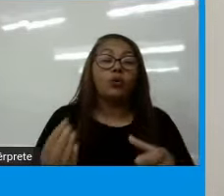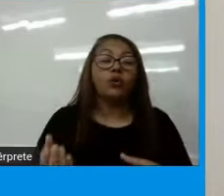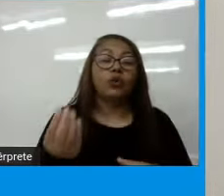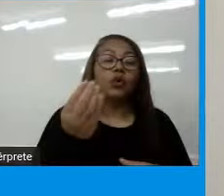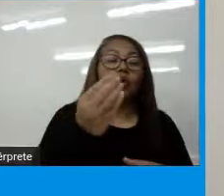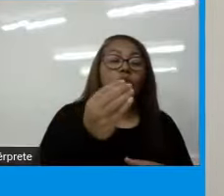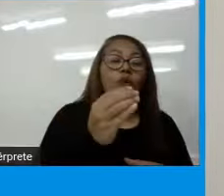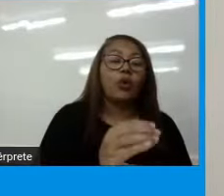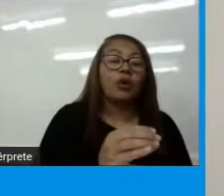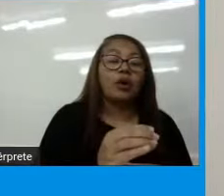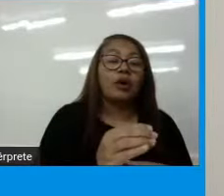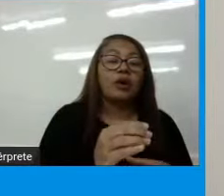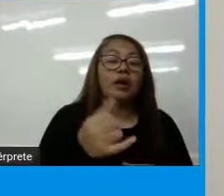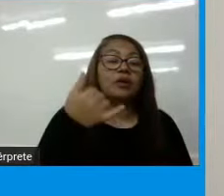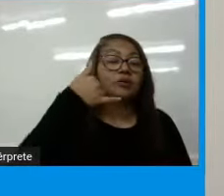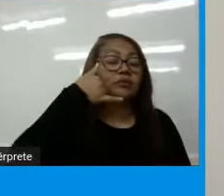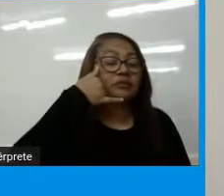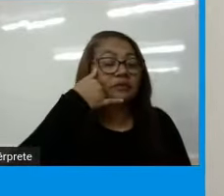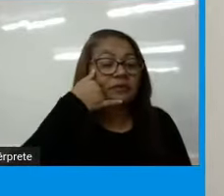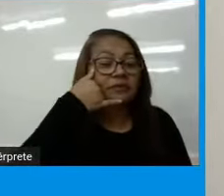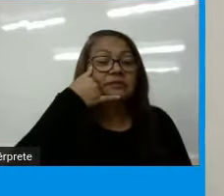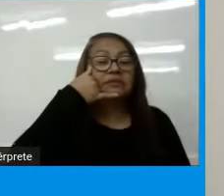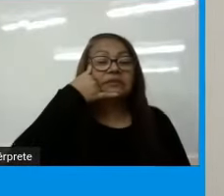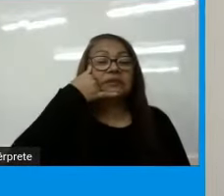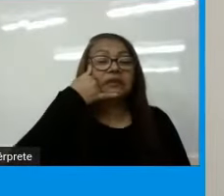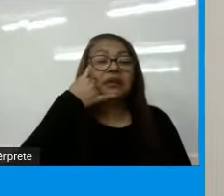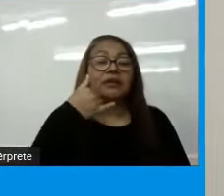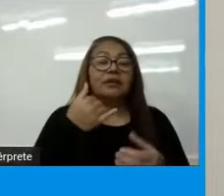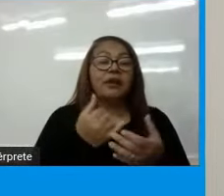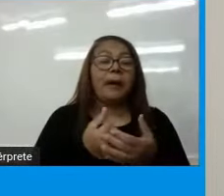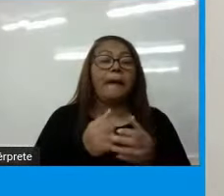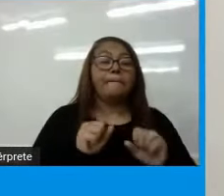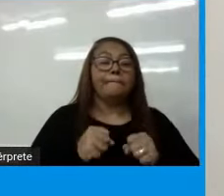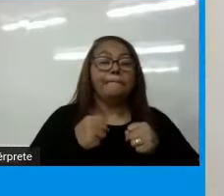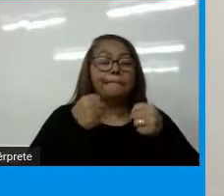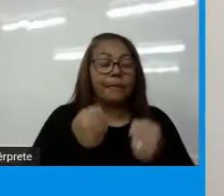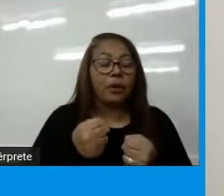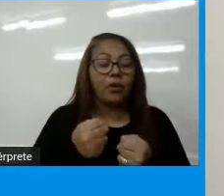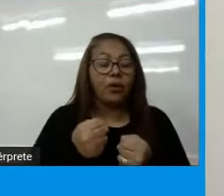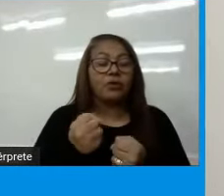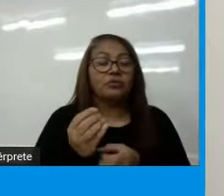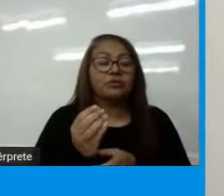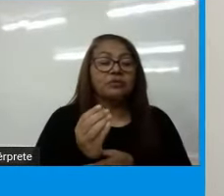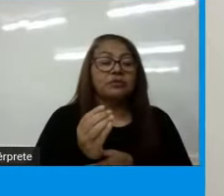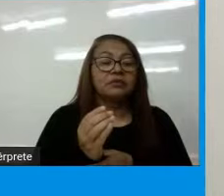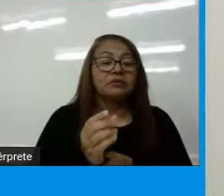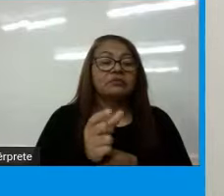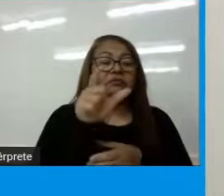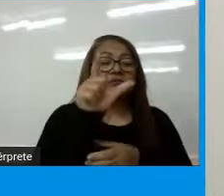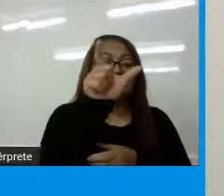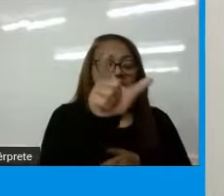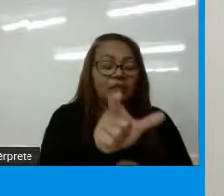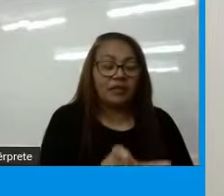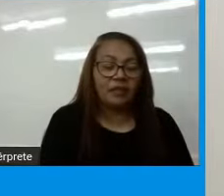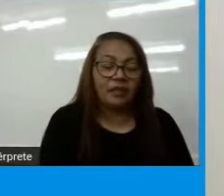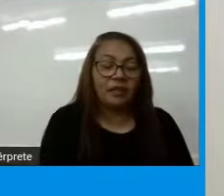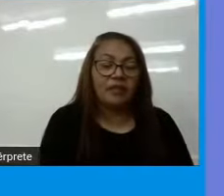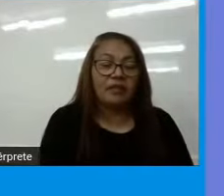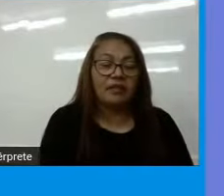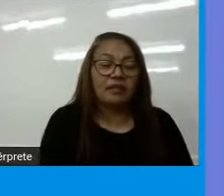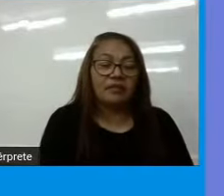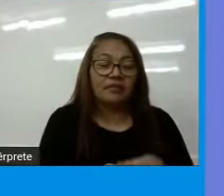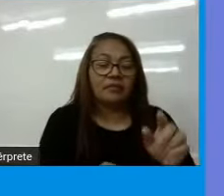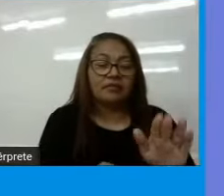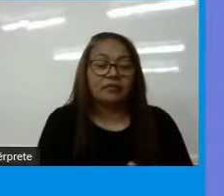que a câmera. Pedir para alguém segurar o celular pode deixar a imagem tremida, além de não garantir o mesmo enquadramento durante todo o vídeo.